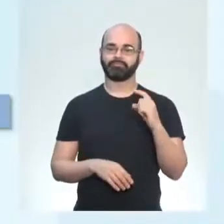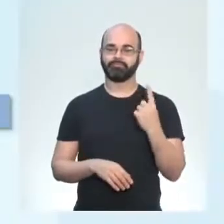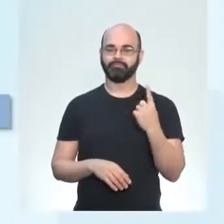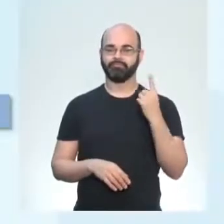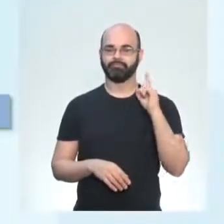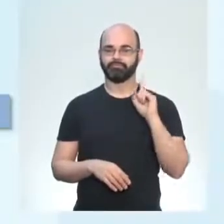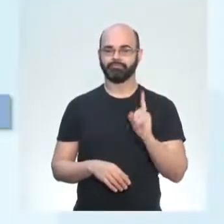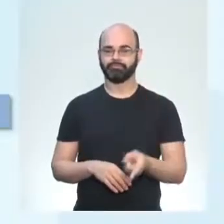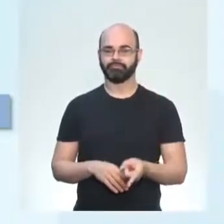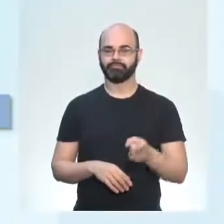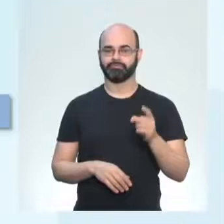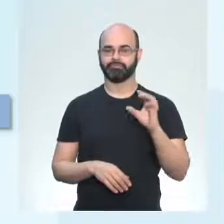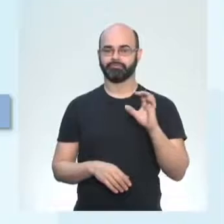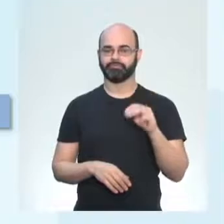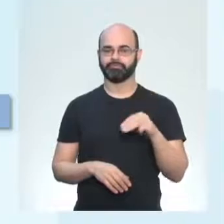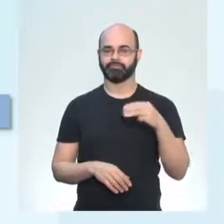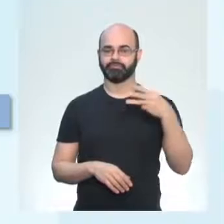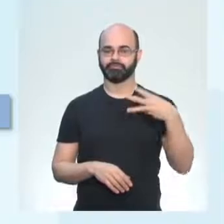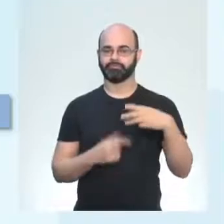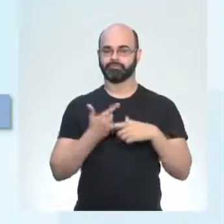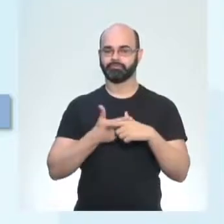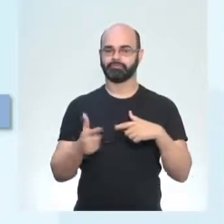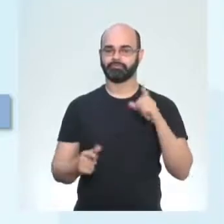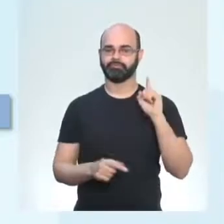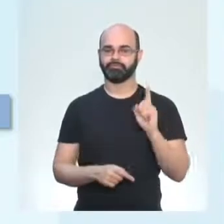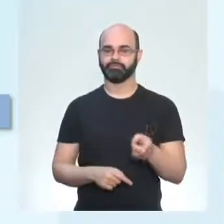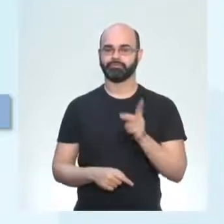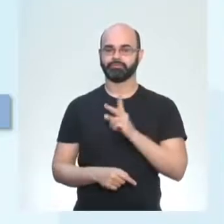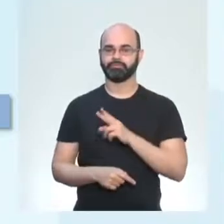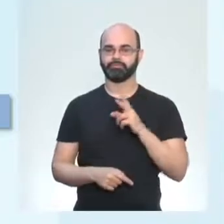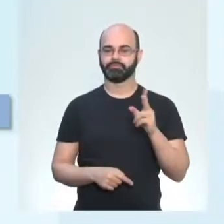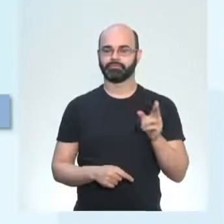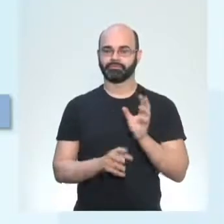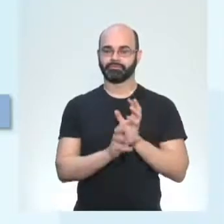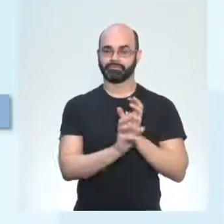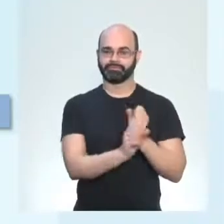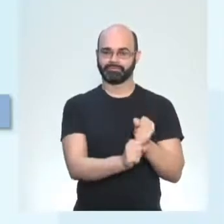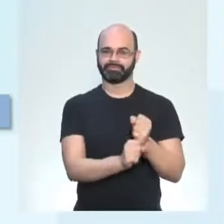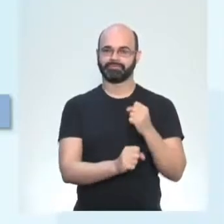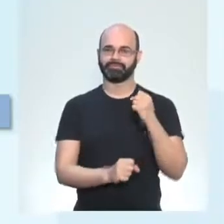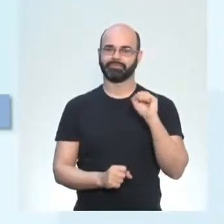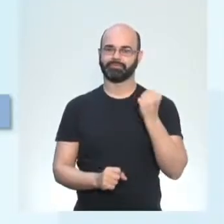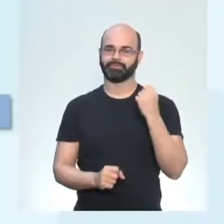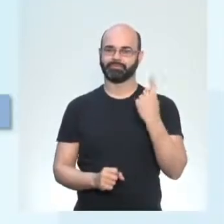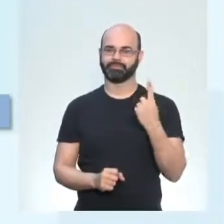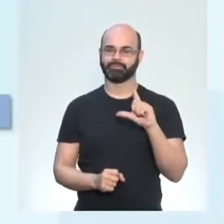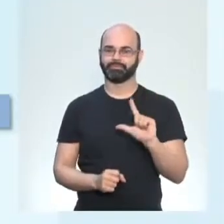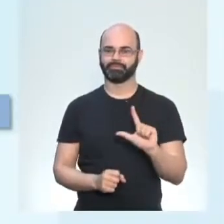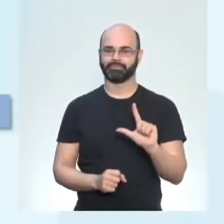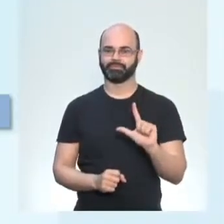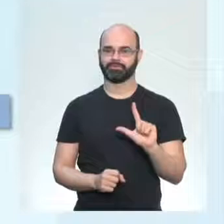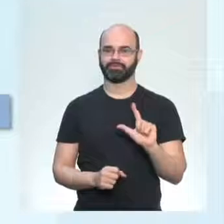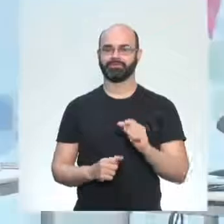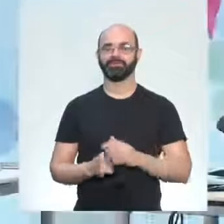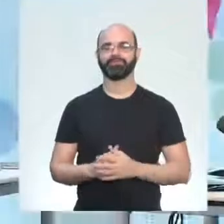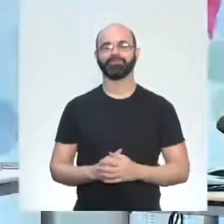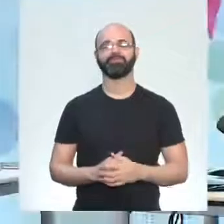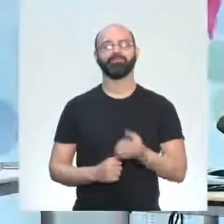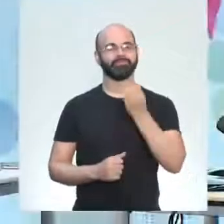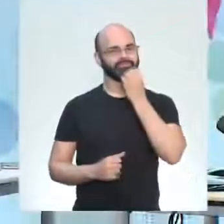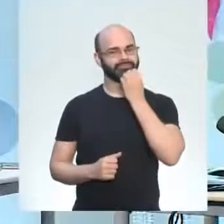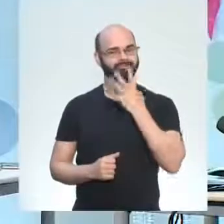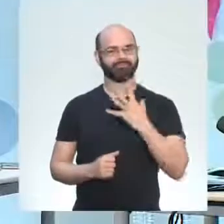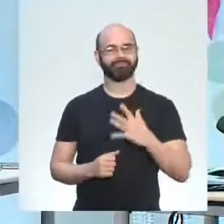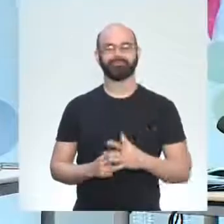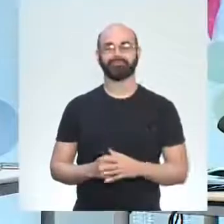mil centímetros cúbicos dividido por 1.000 é igual a 81 litros. Muito bem. E